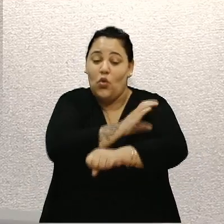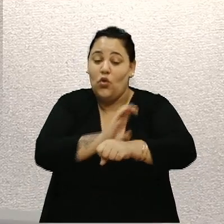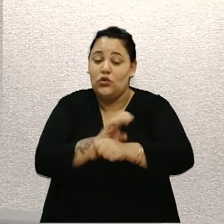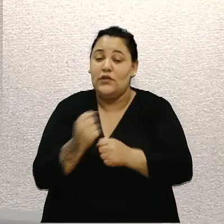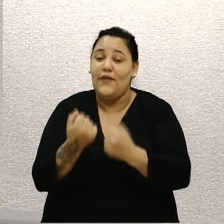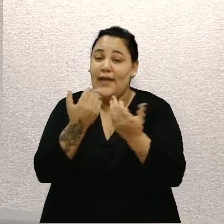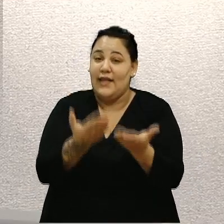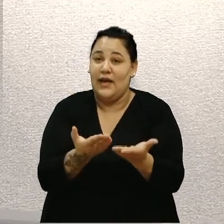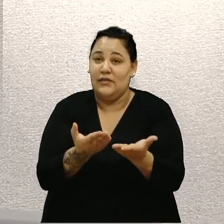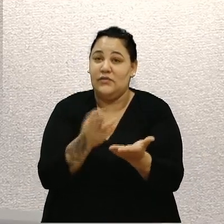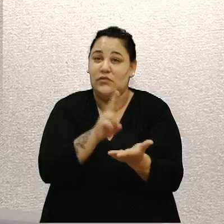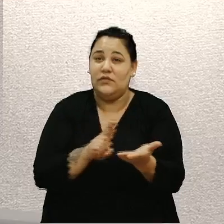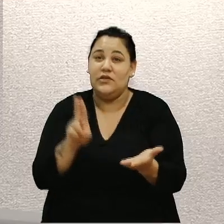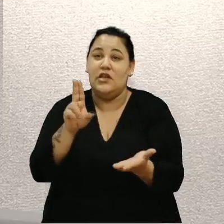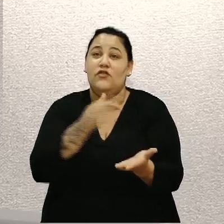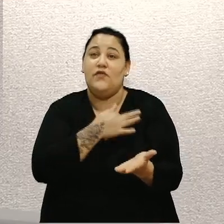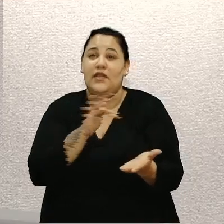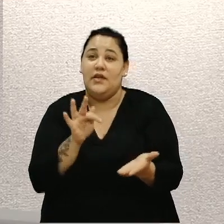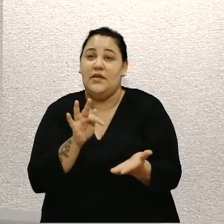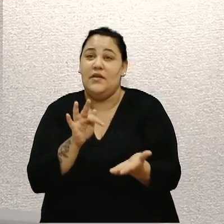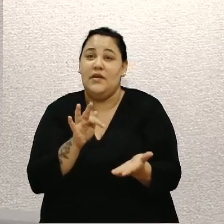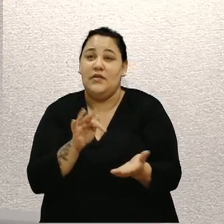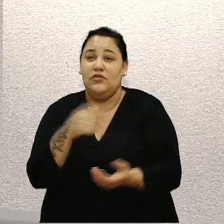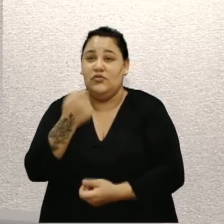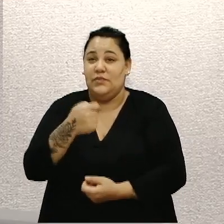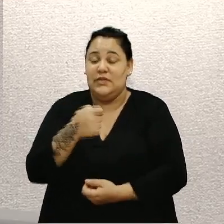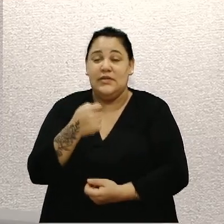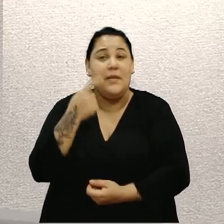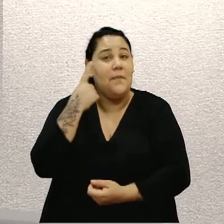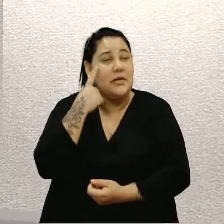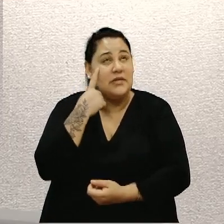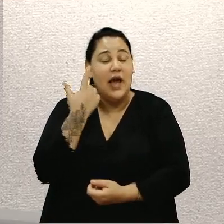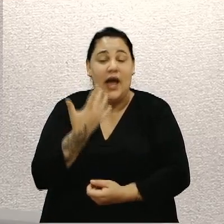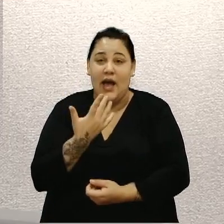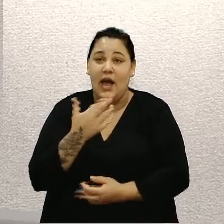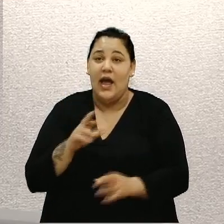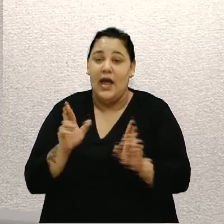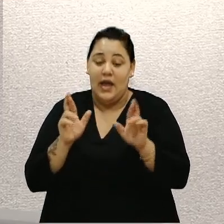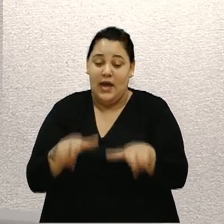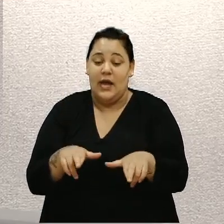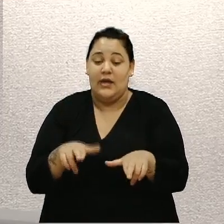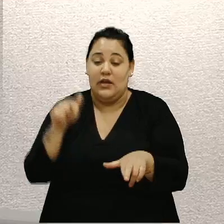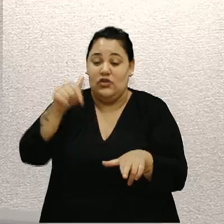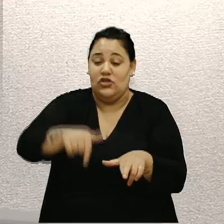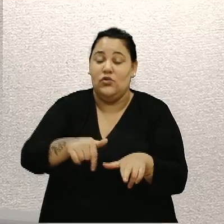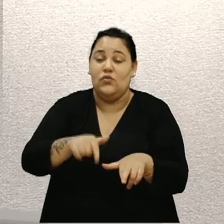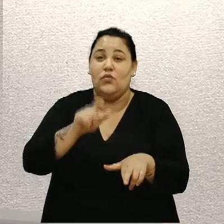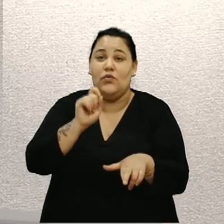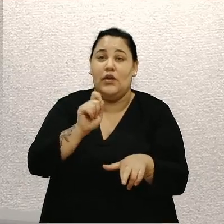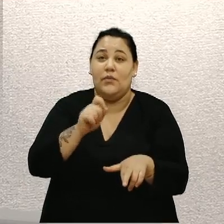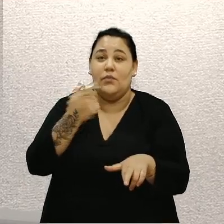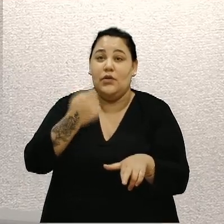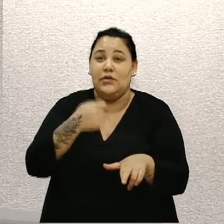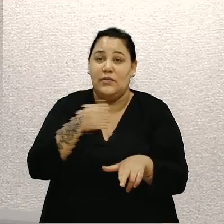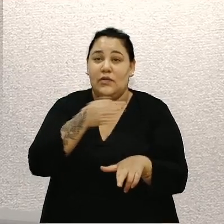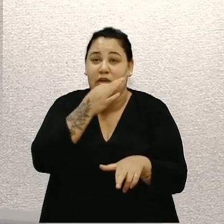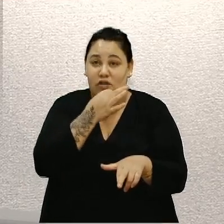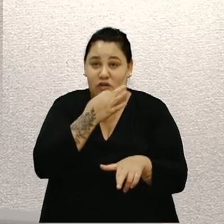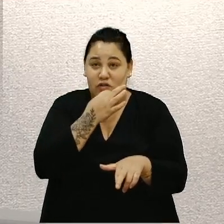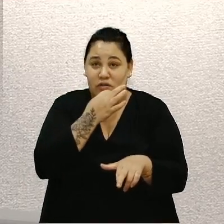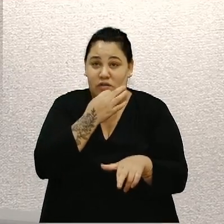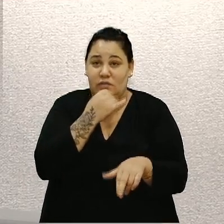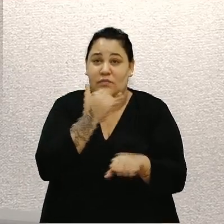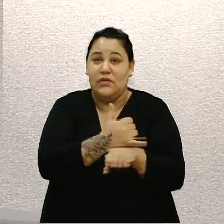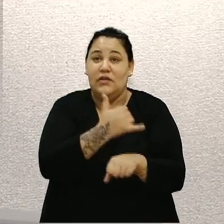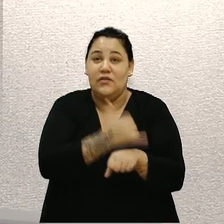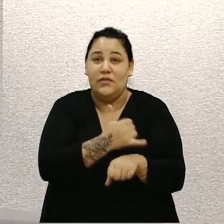ministrados nessa Universidade Federal. A gente tem que pegar a vocação da nossa região, que nem Caxias do Sul, vocação